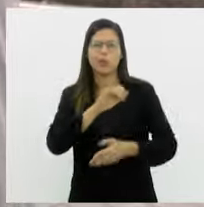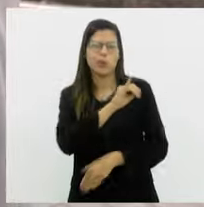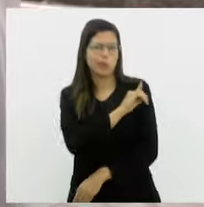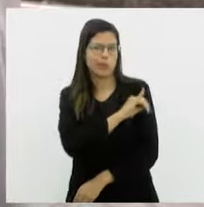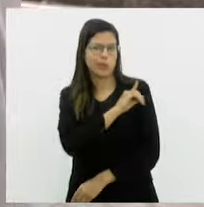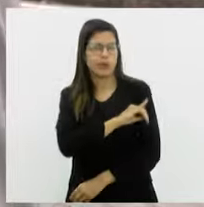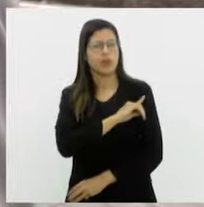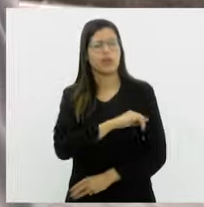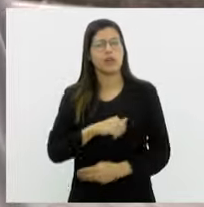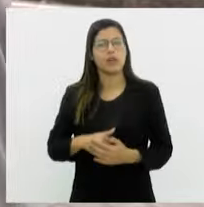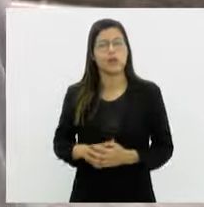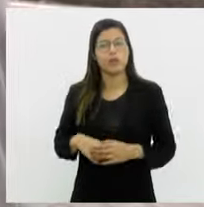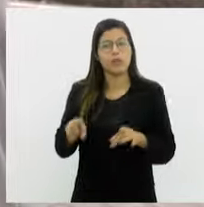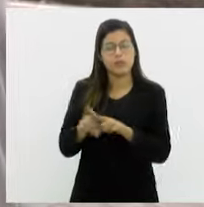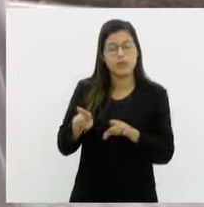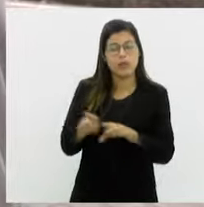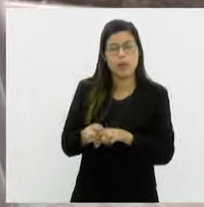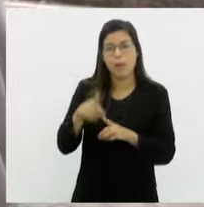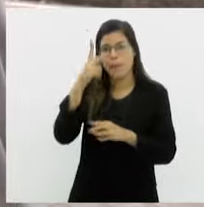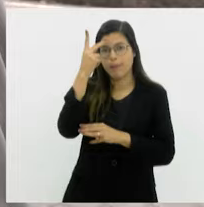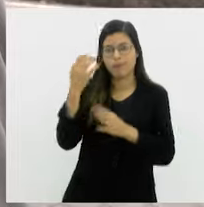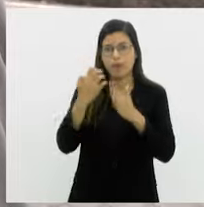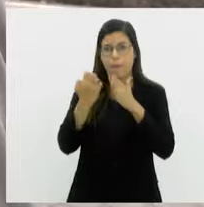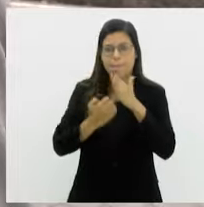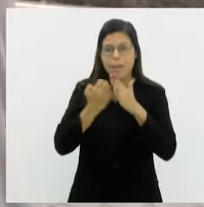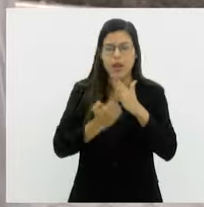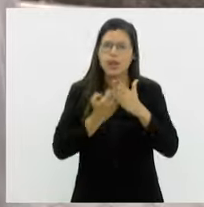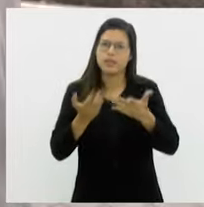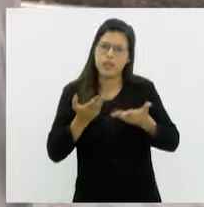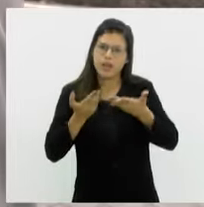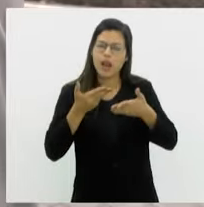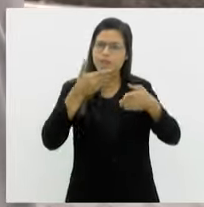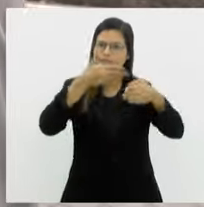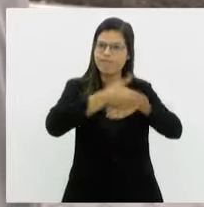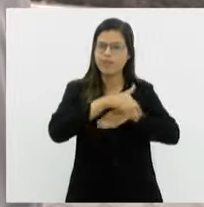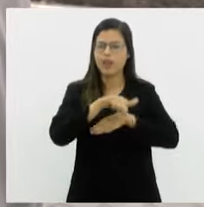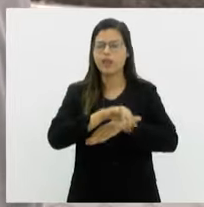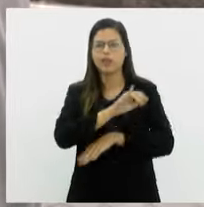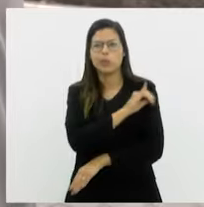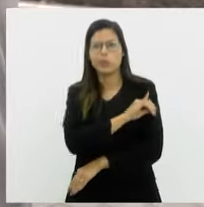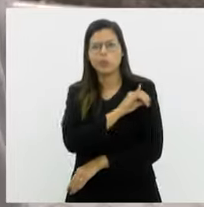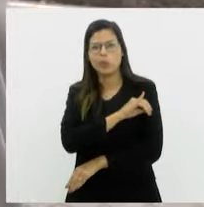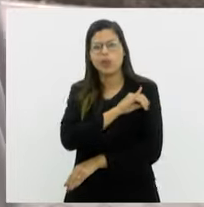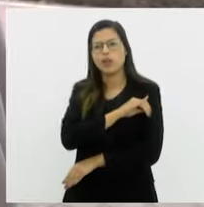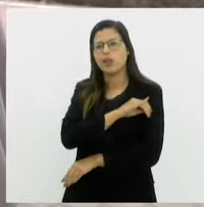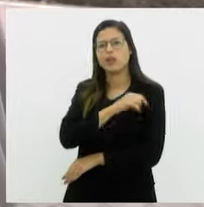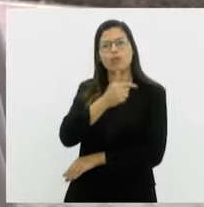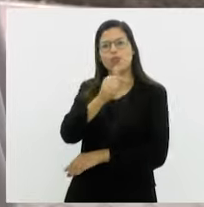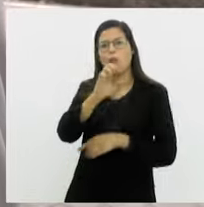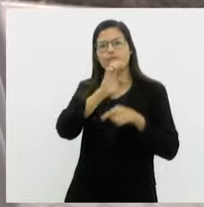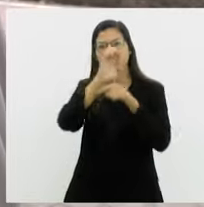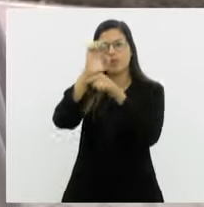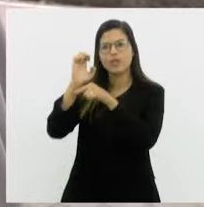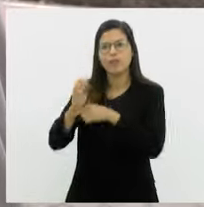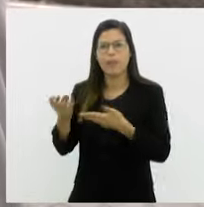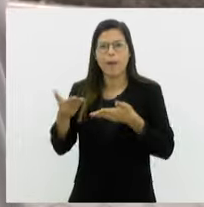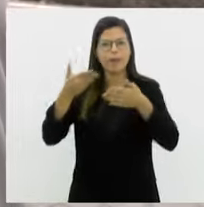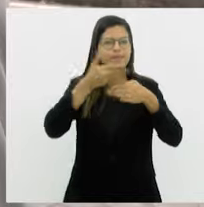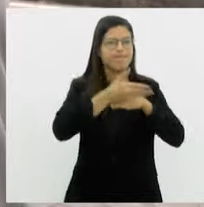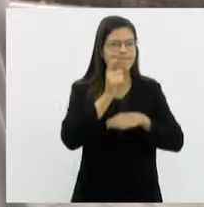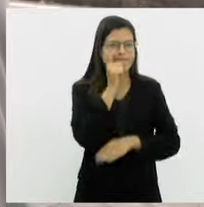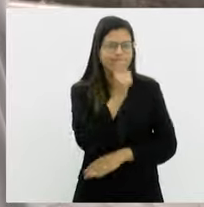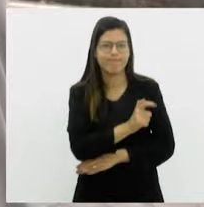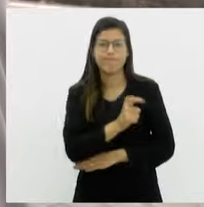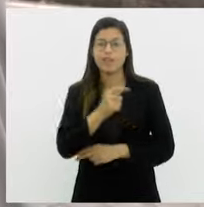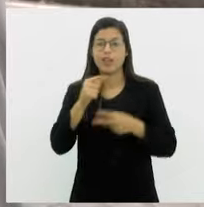Janeiro, mais empresários vêm aqui instalar suas empresas, abrir filiais de empresas de outros estados. Então são esses 2 fatores,